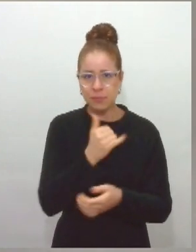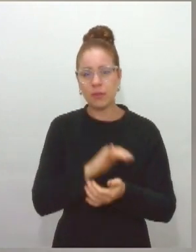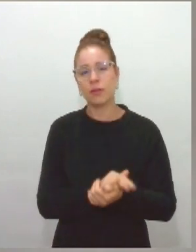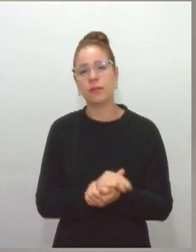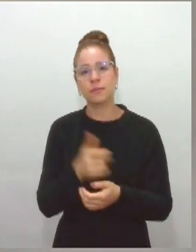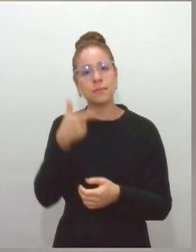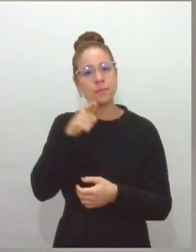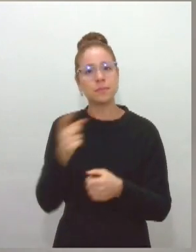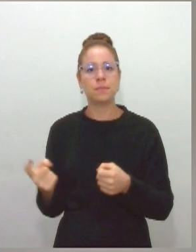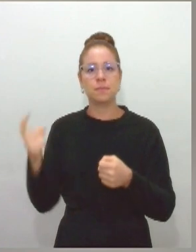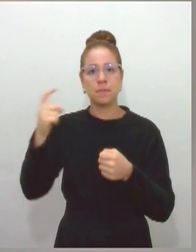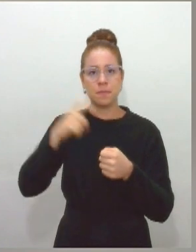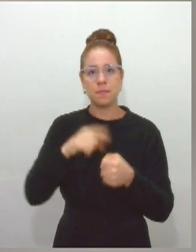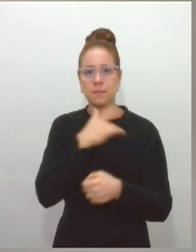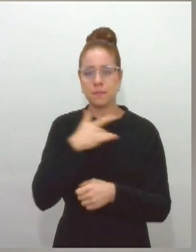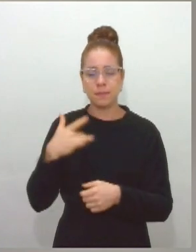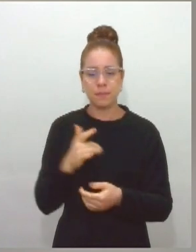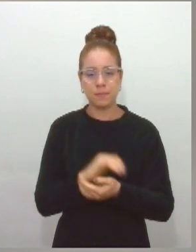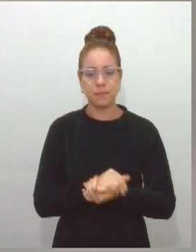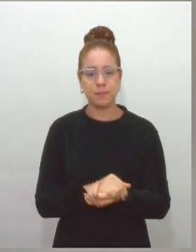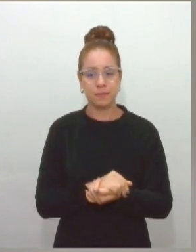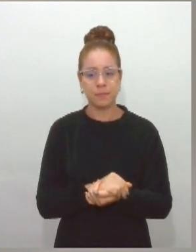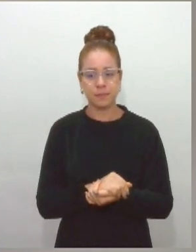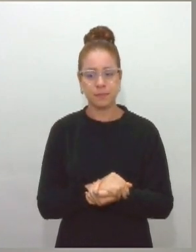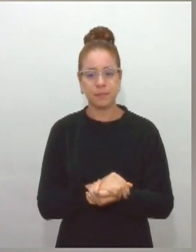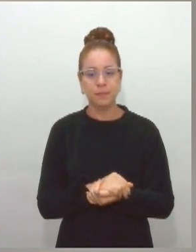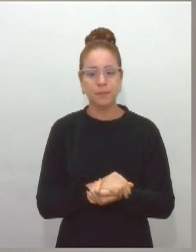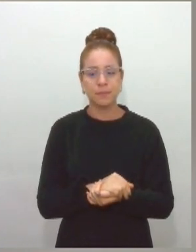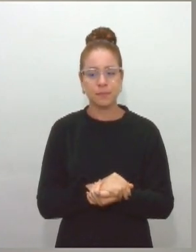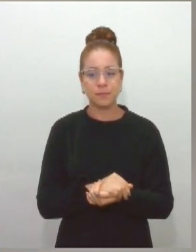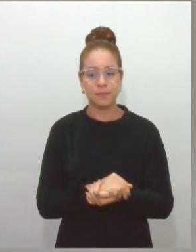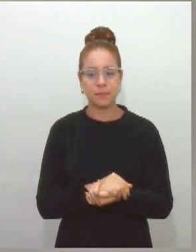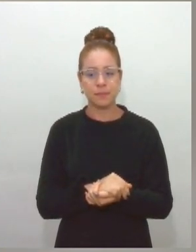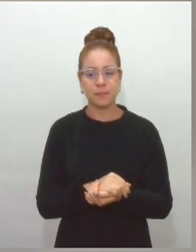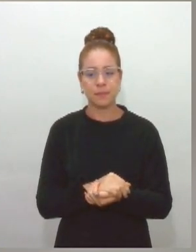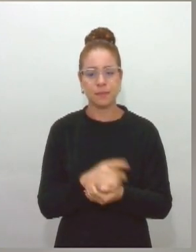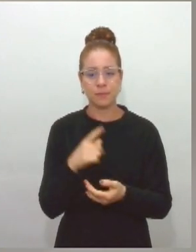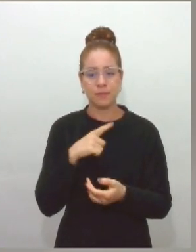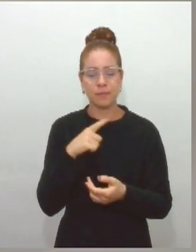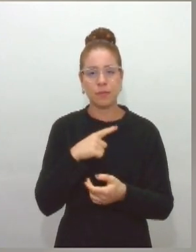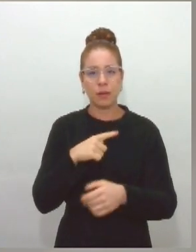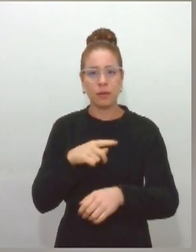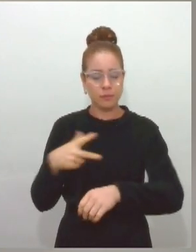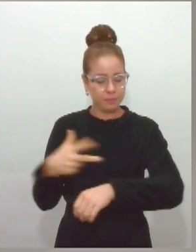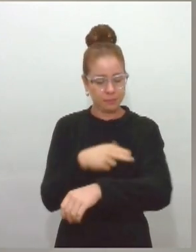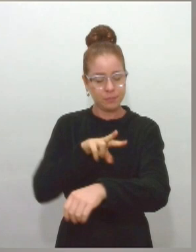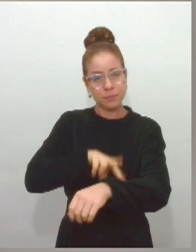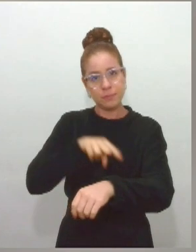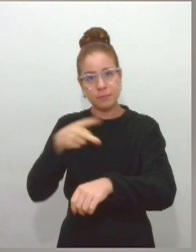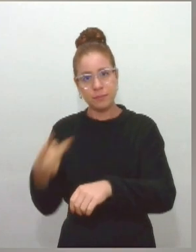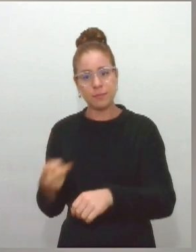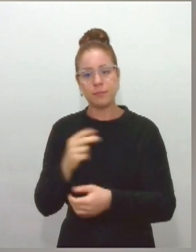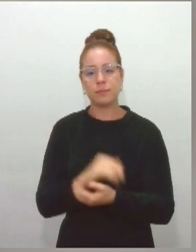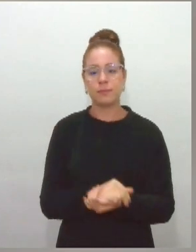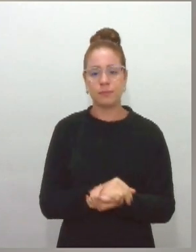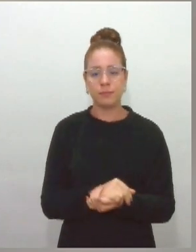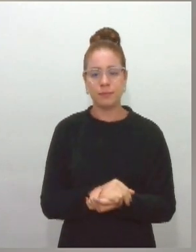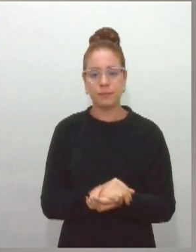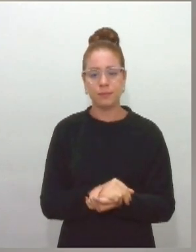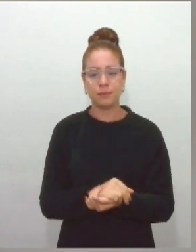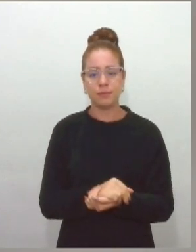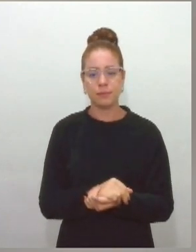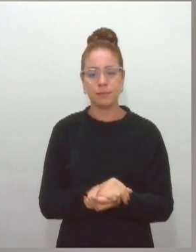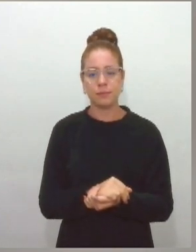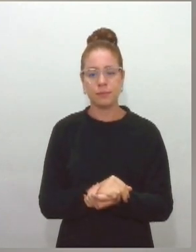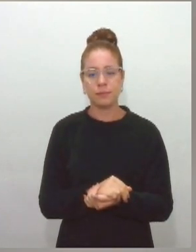essa oportunidade de curativo biológico, né, o transplante de pele, ela é adicionada, né, ao cuidado do